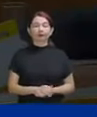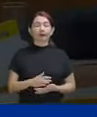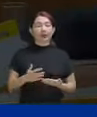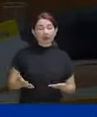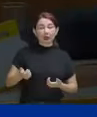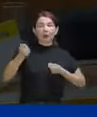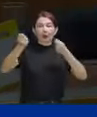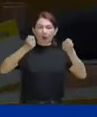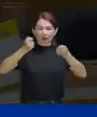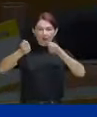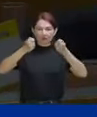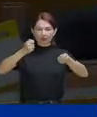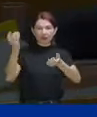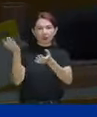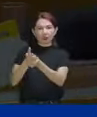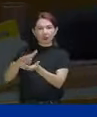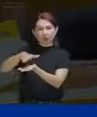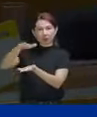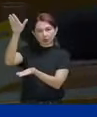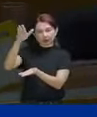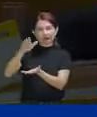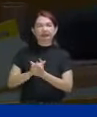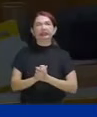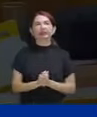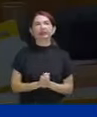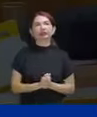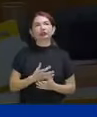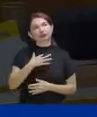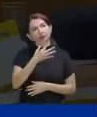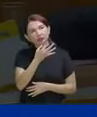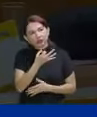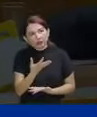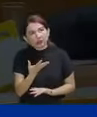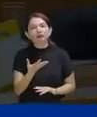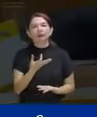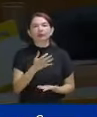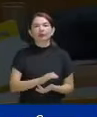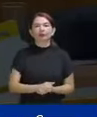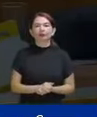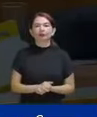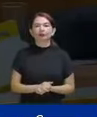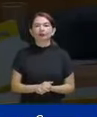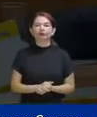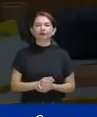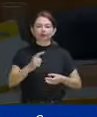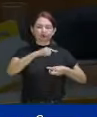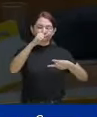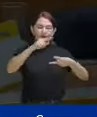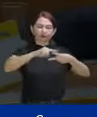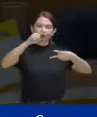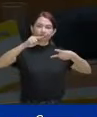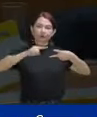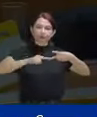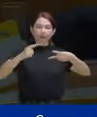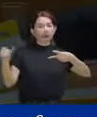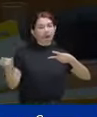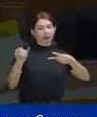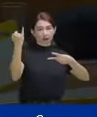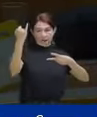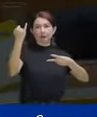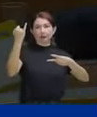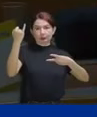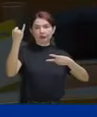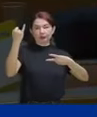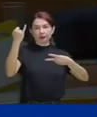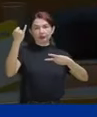analisando Foco no juiz Paulo Madeira. Tese, né, eu destaco aqui, deveriam ser analisadas algumas questões que foram levantadas na